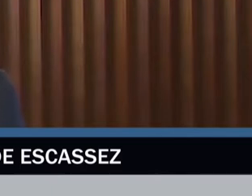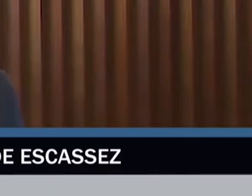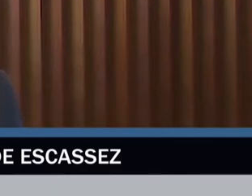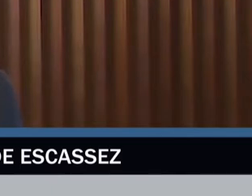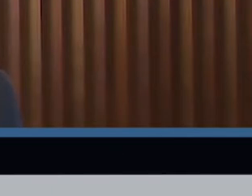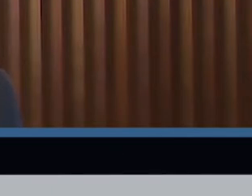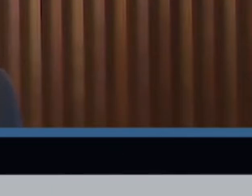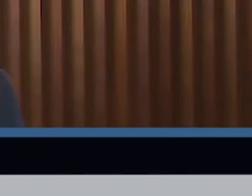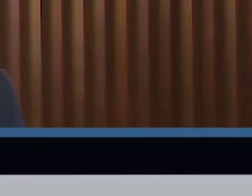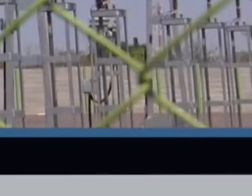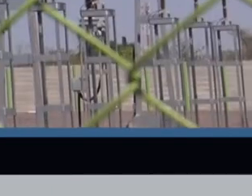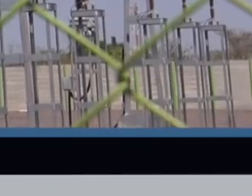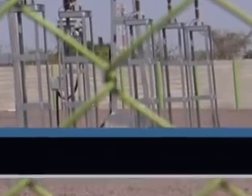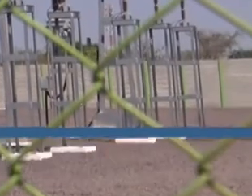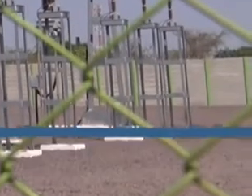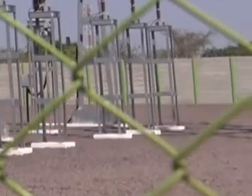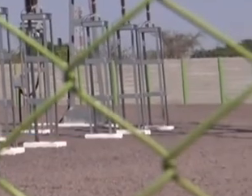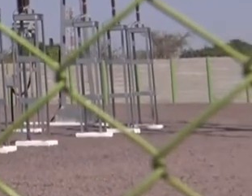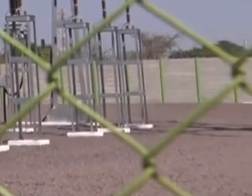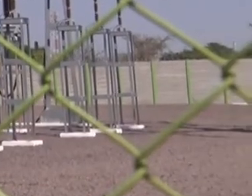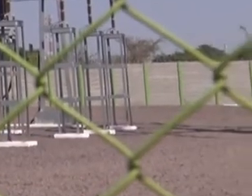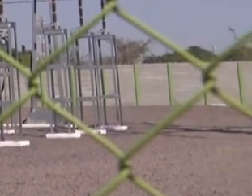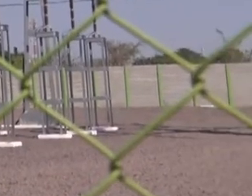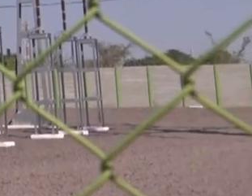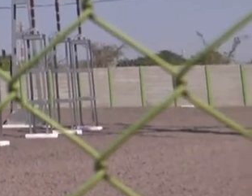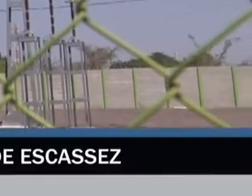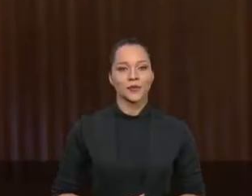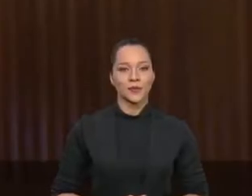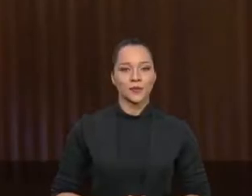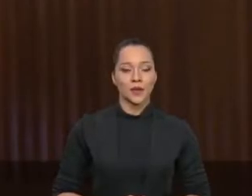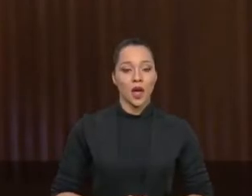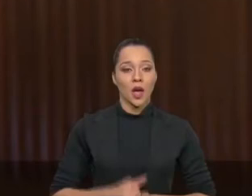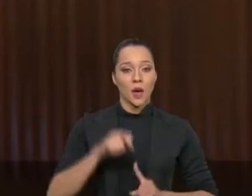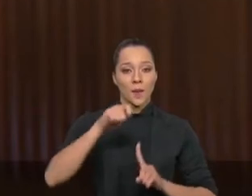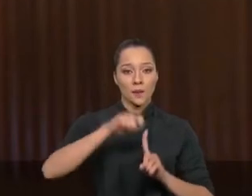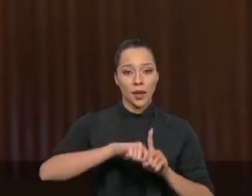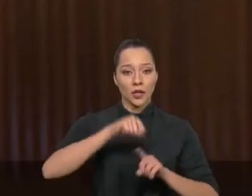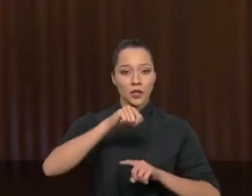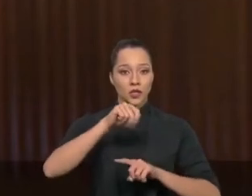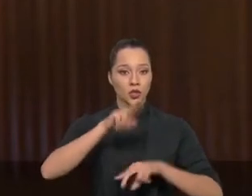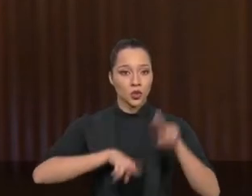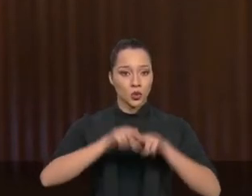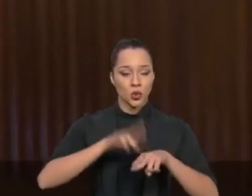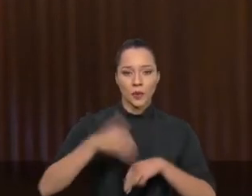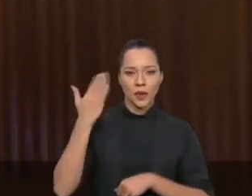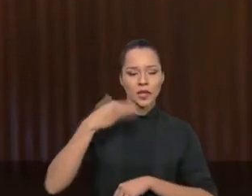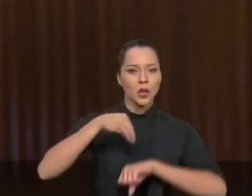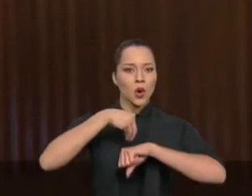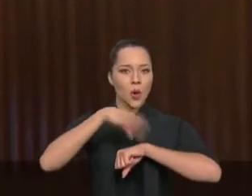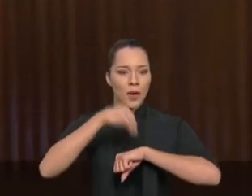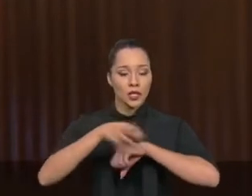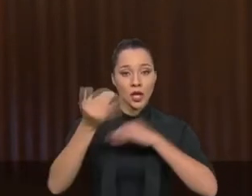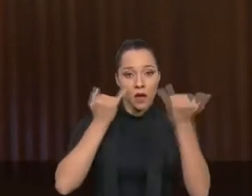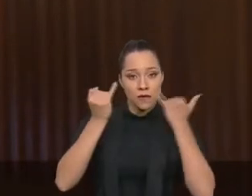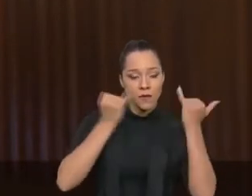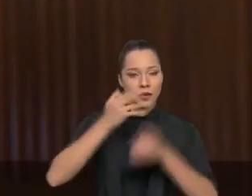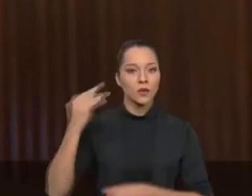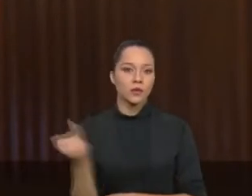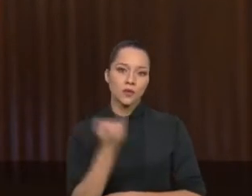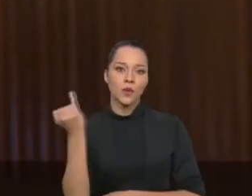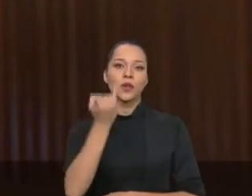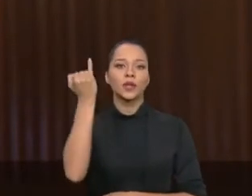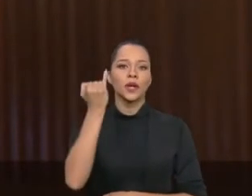ministro de Minas e Energia explica o agravo da crise hídrica. Em junho passado, compartilhei informações